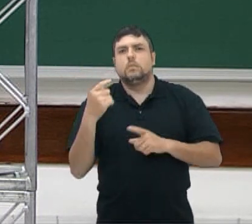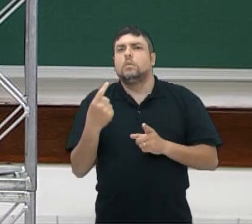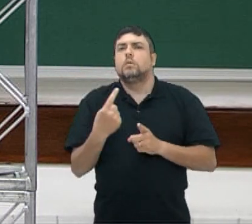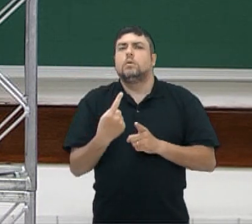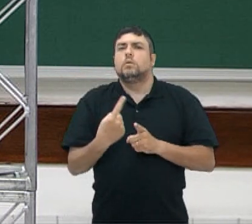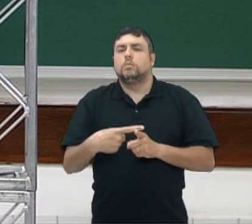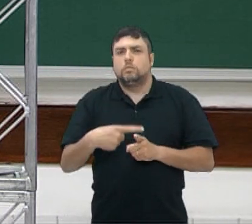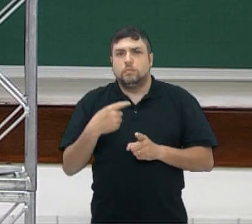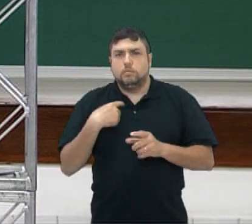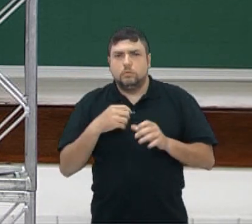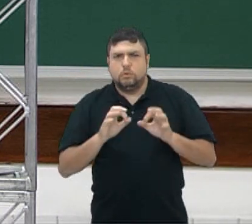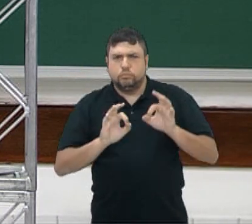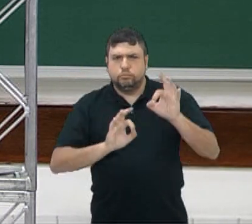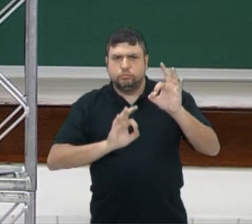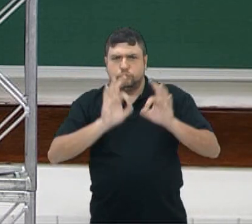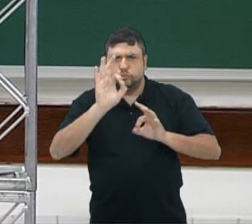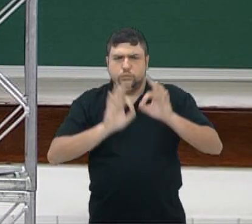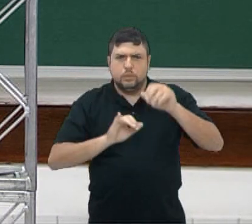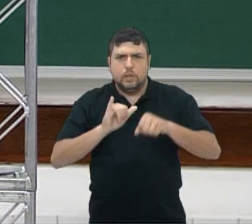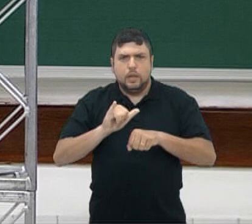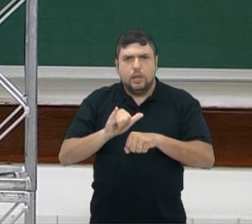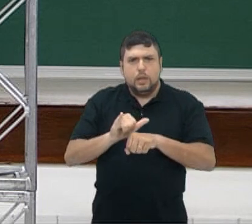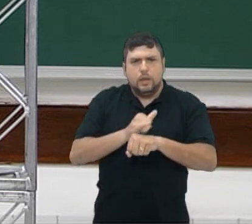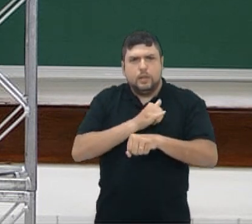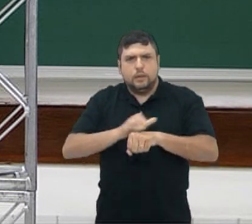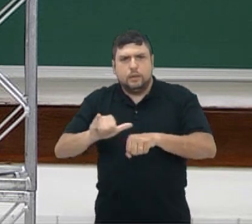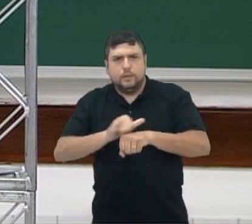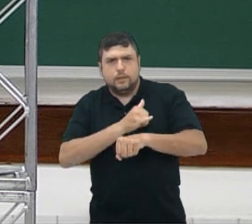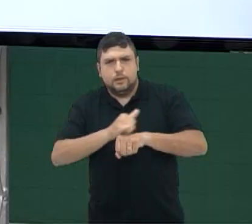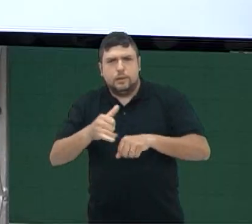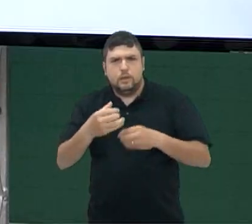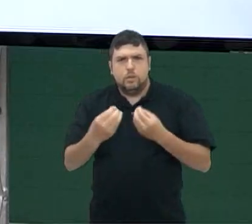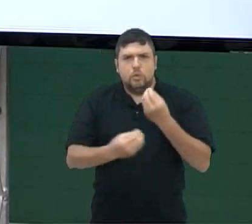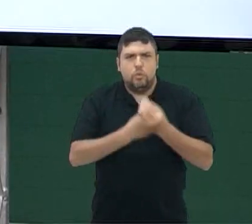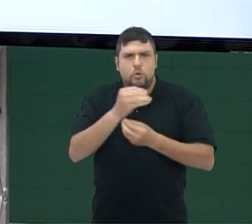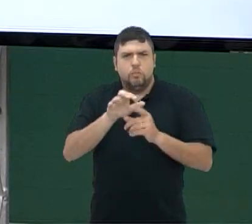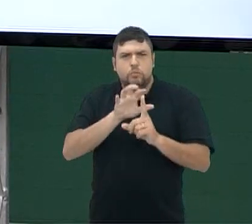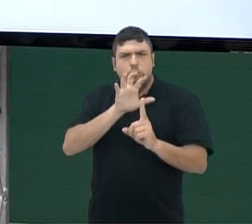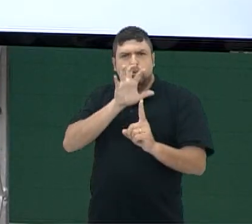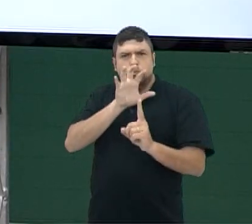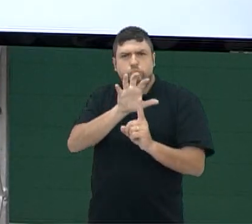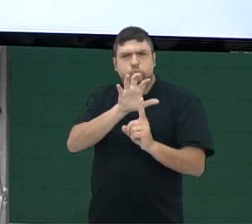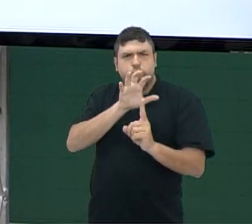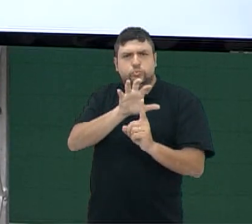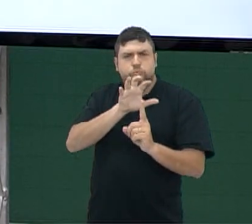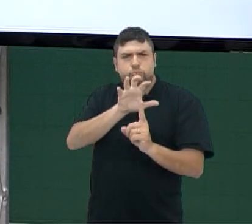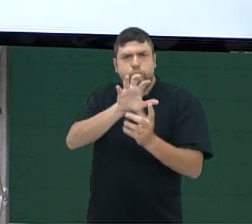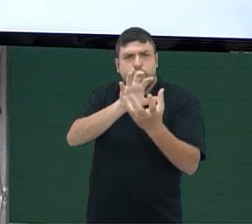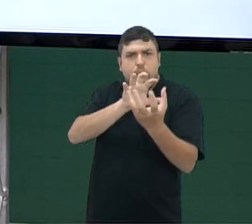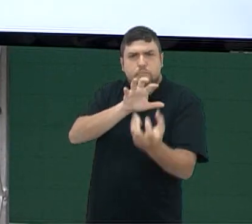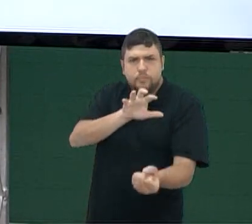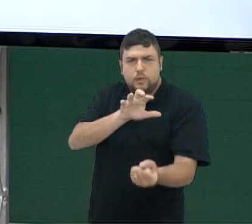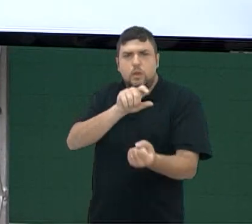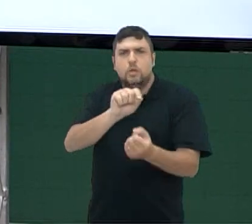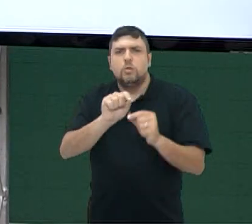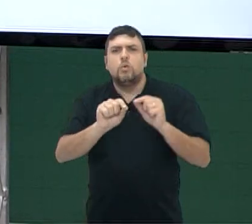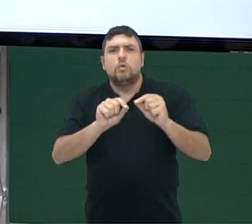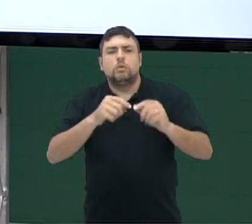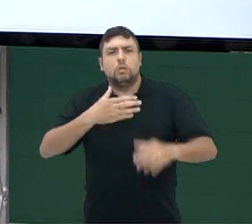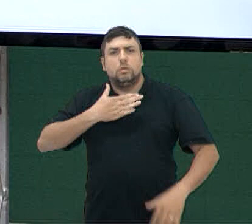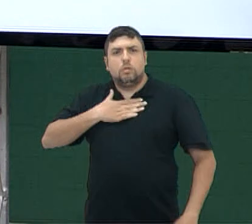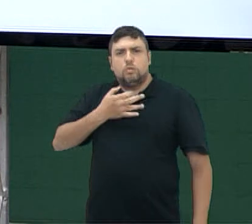trabalhar as armas, né, de persuasão, como você vai convencer o seu leitor àquilo que você está